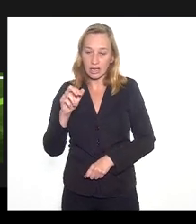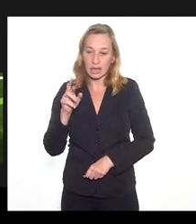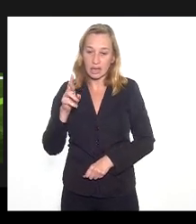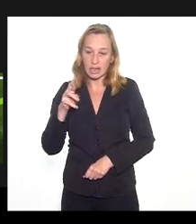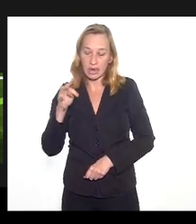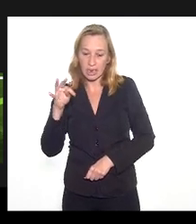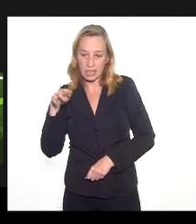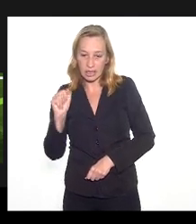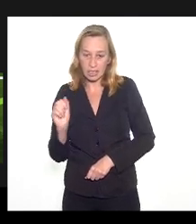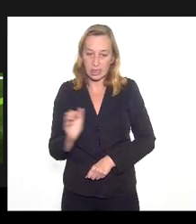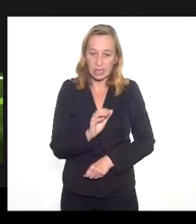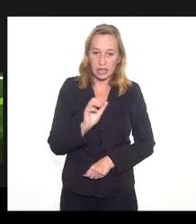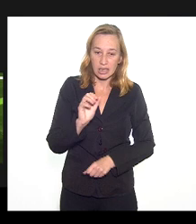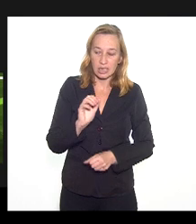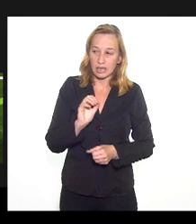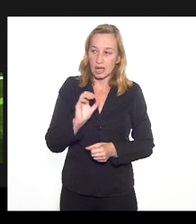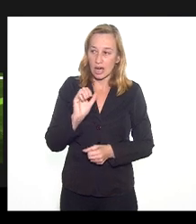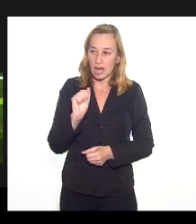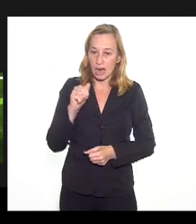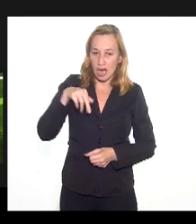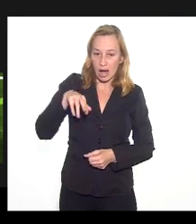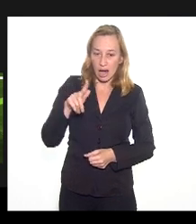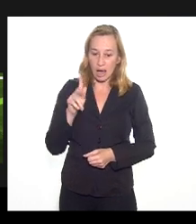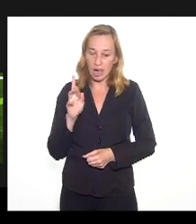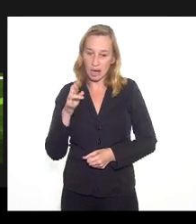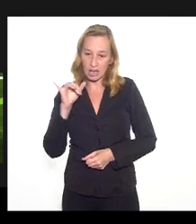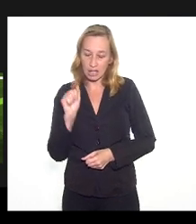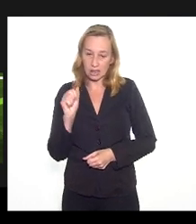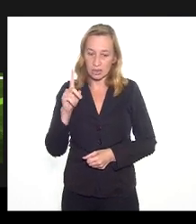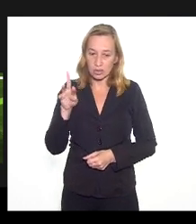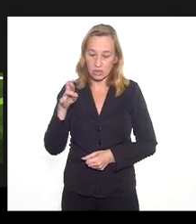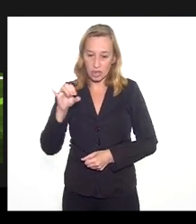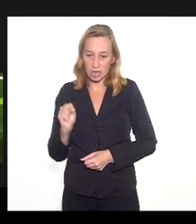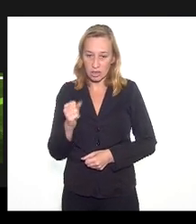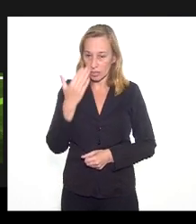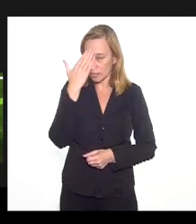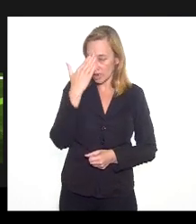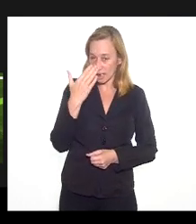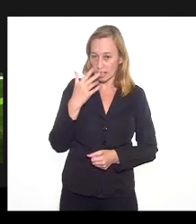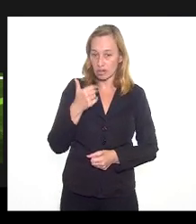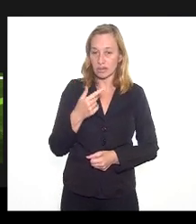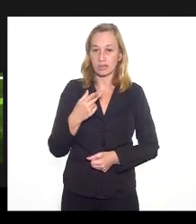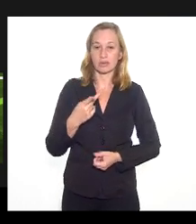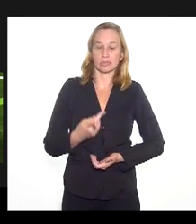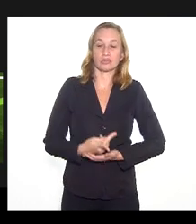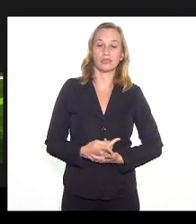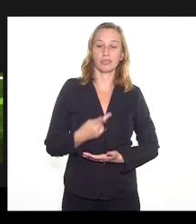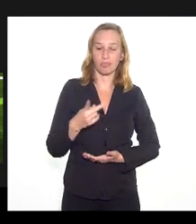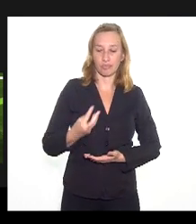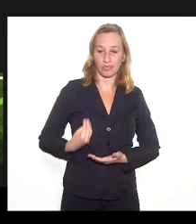senhora dispõe de 10 minutos, senhora Marilda, e muito obrigada pela participação.